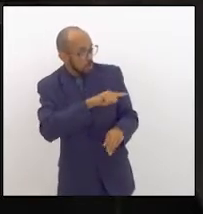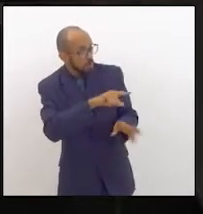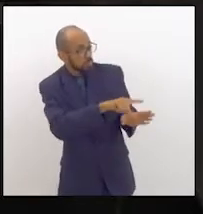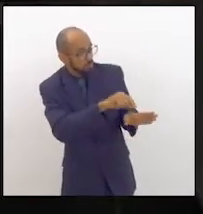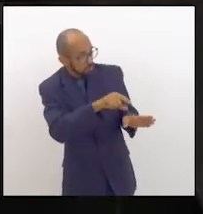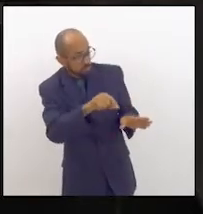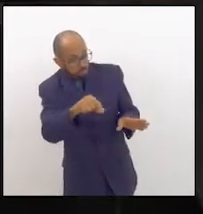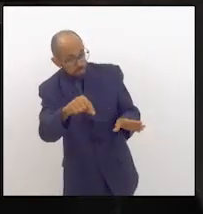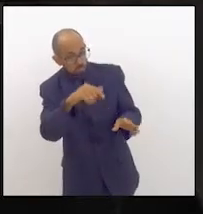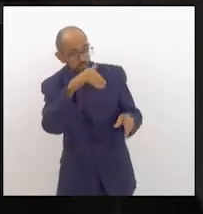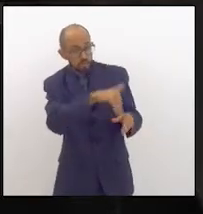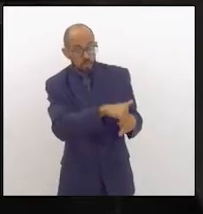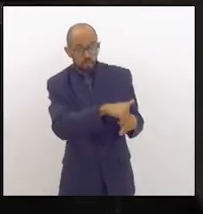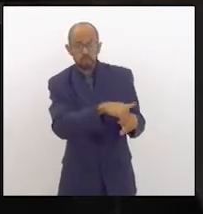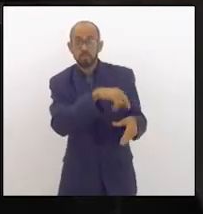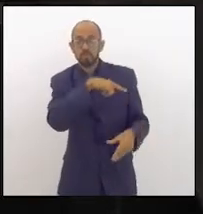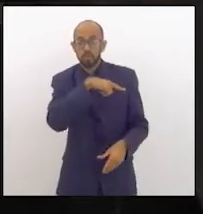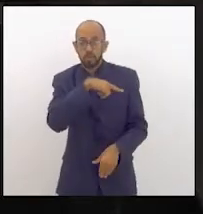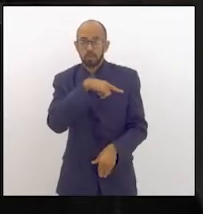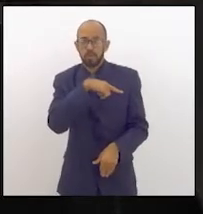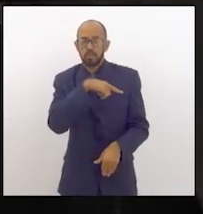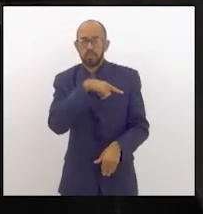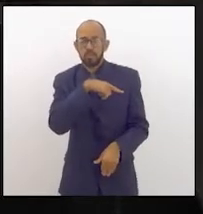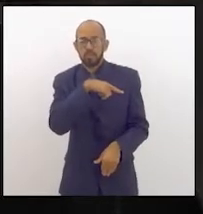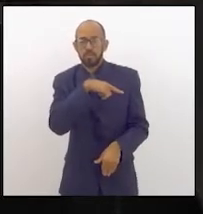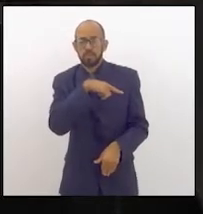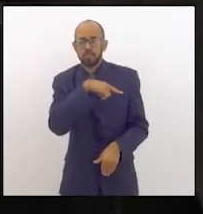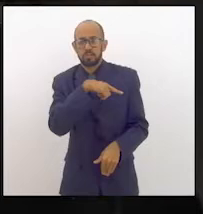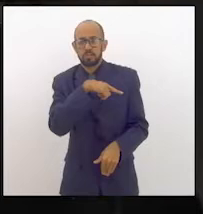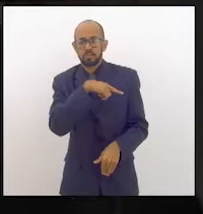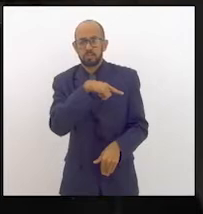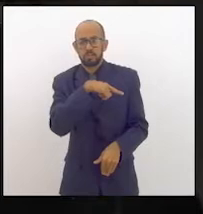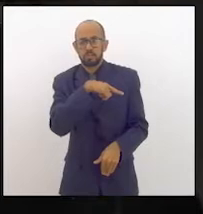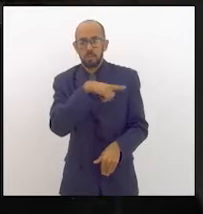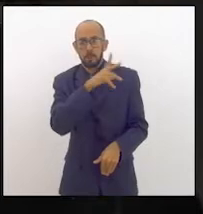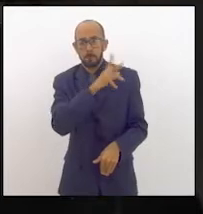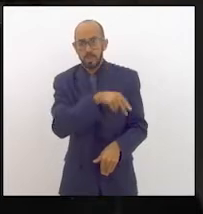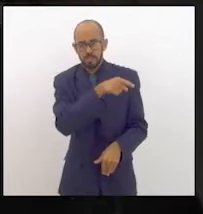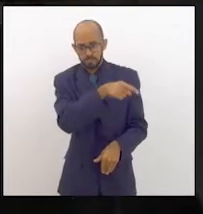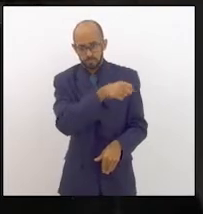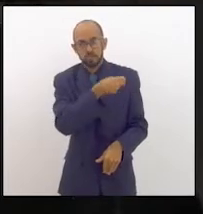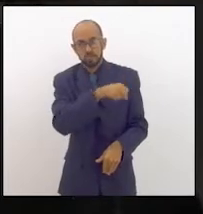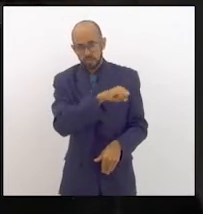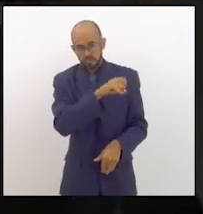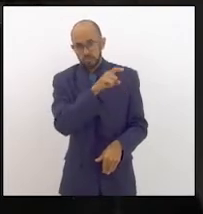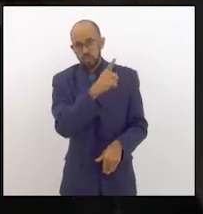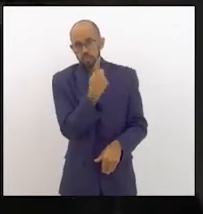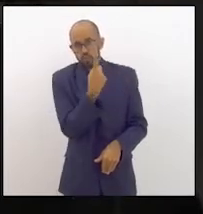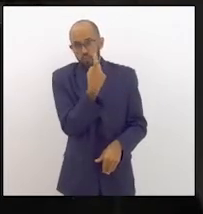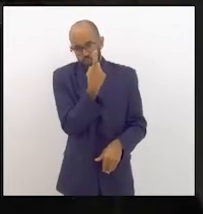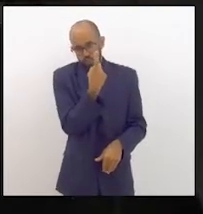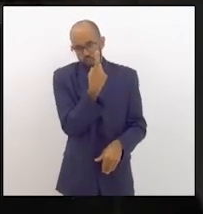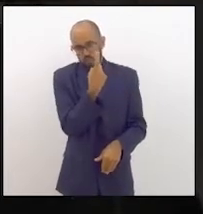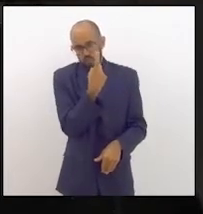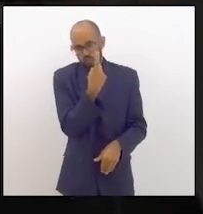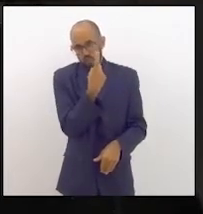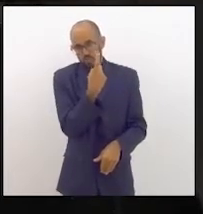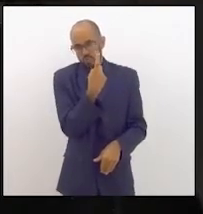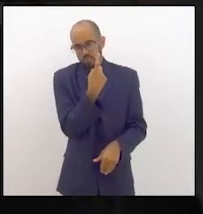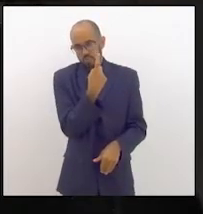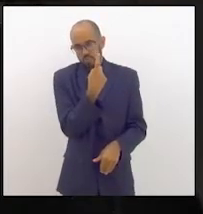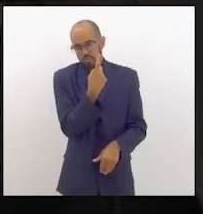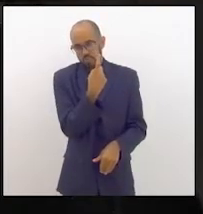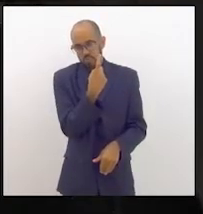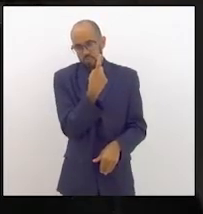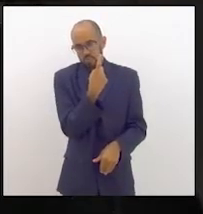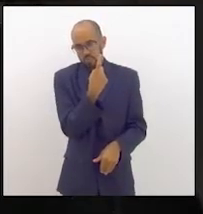opções Então não vamos dizer que é o que tem mesmo que fosse é o que tem que eu já